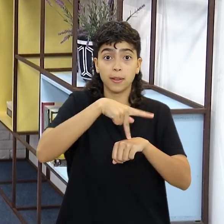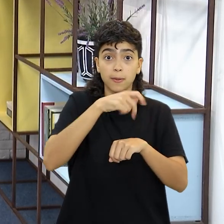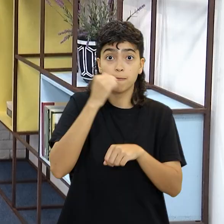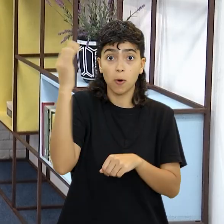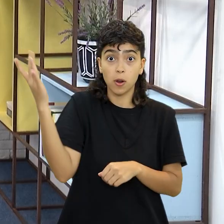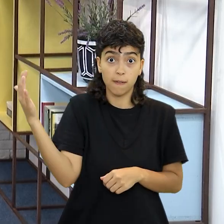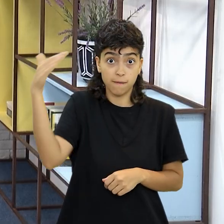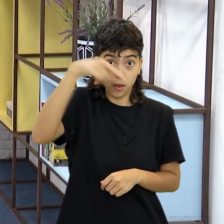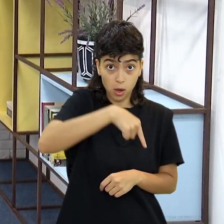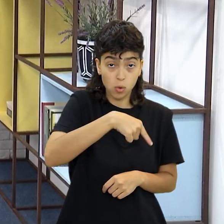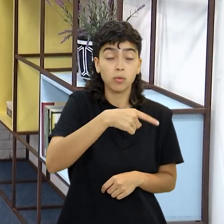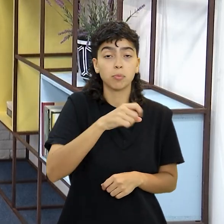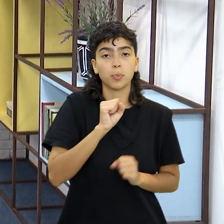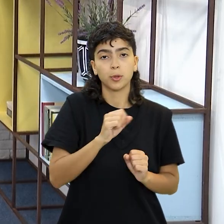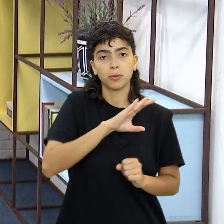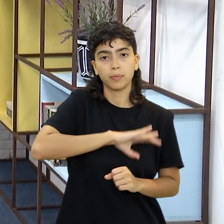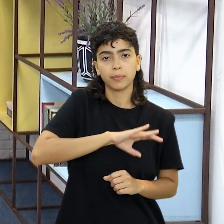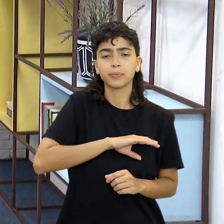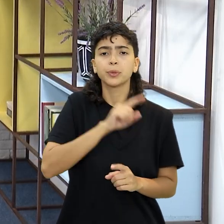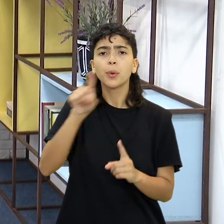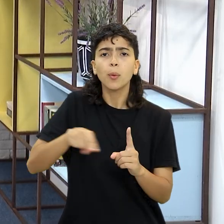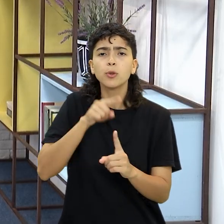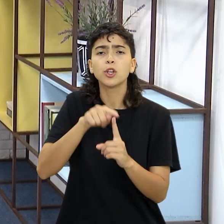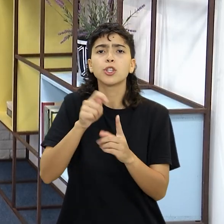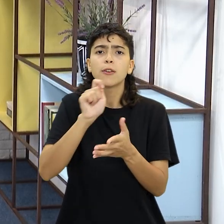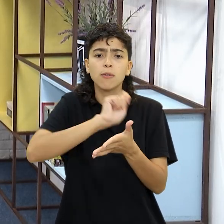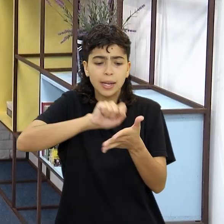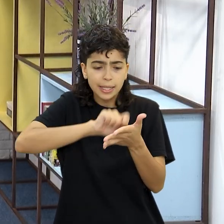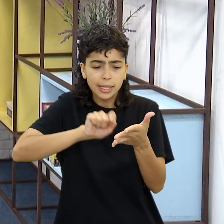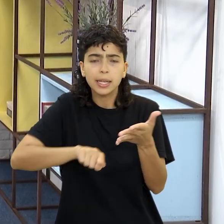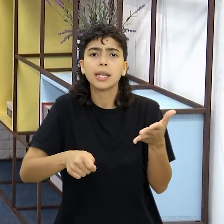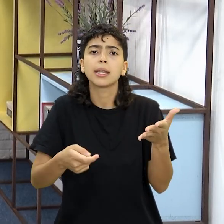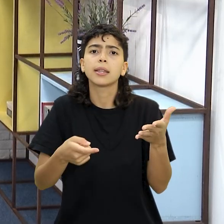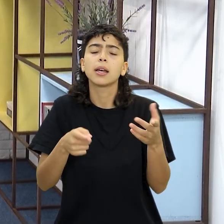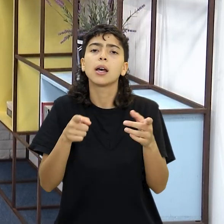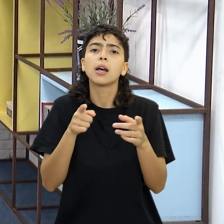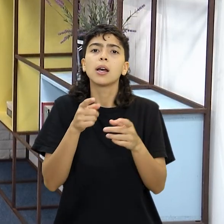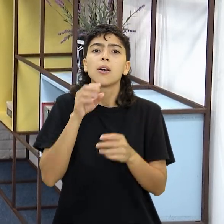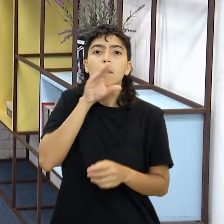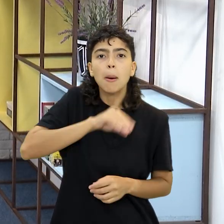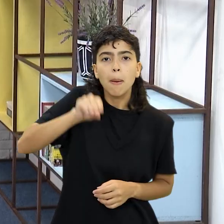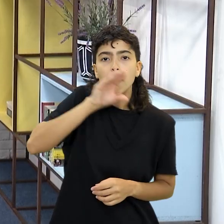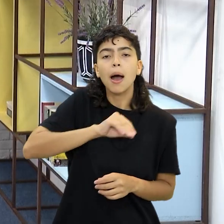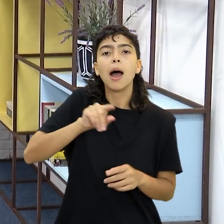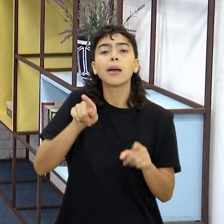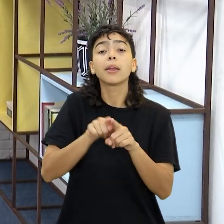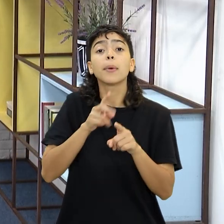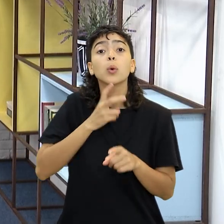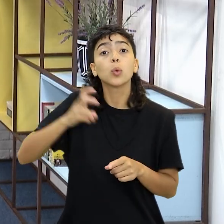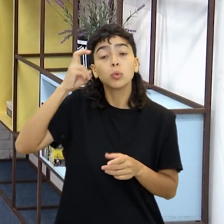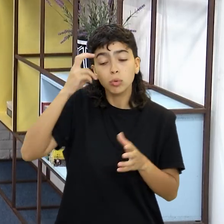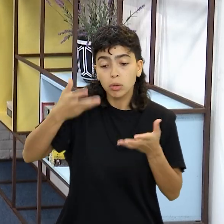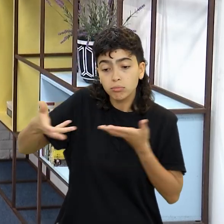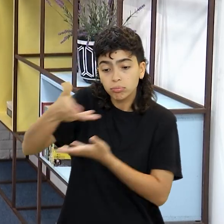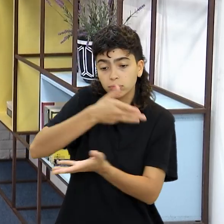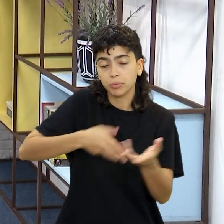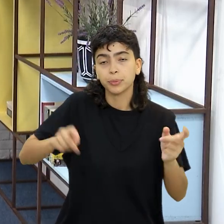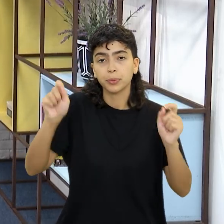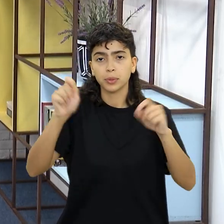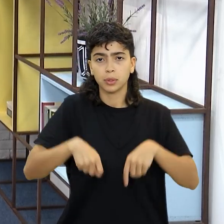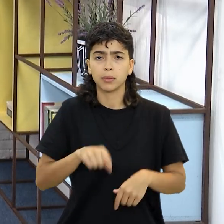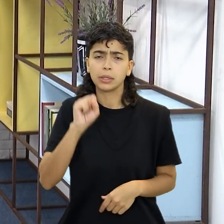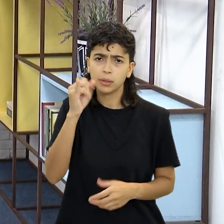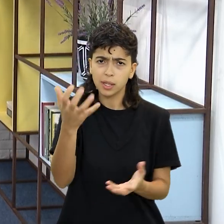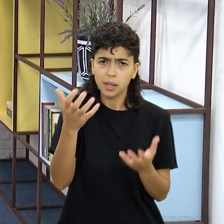alunos habilidades orais, escritas e de comunicação intercultural. Para conferir quais cursos estão com